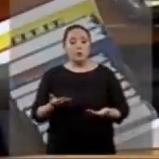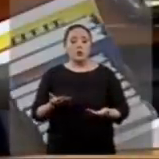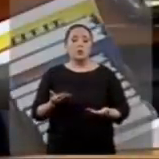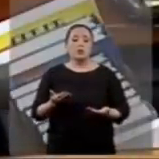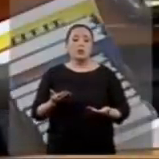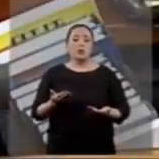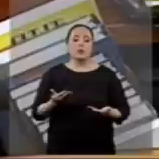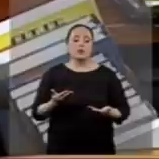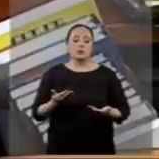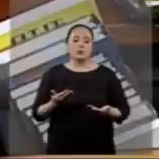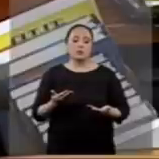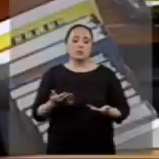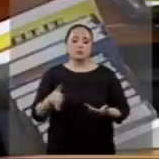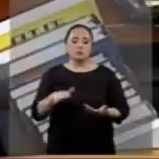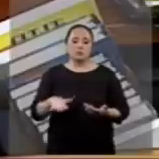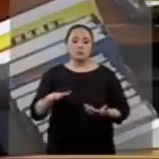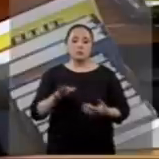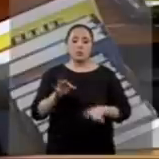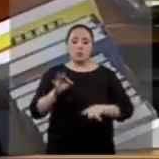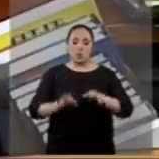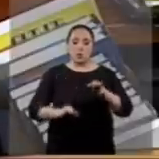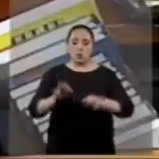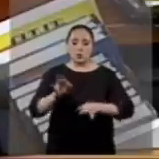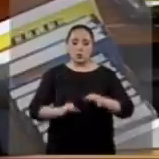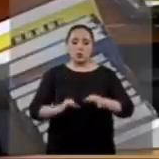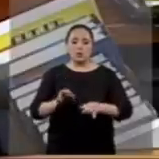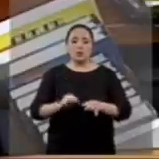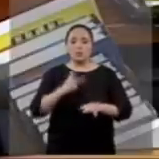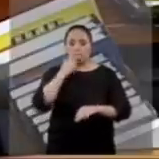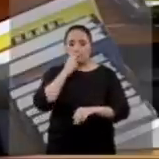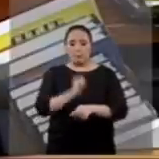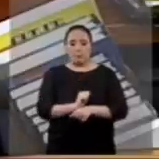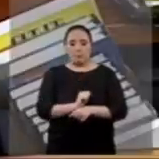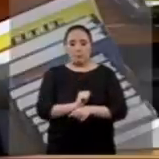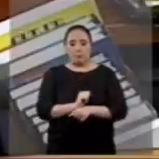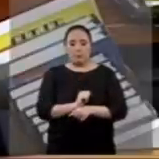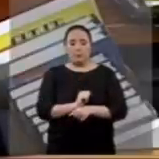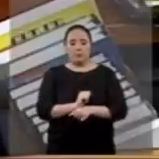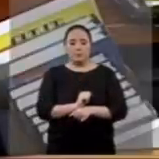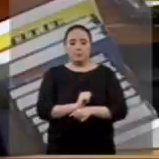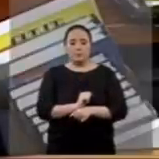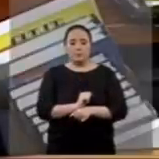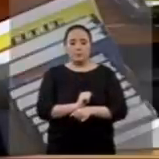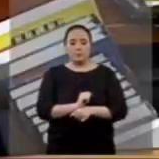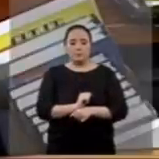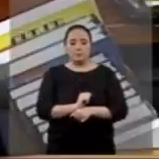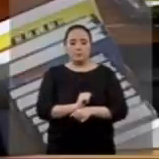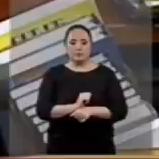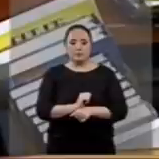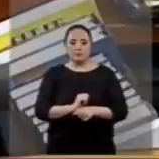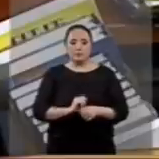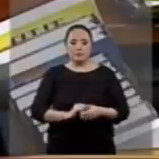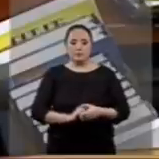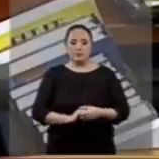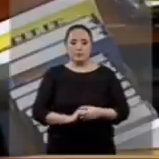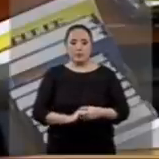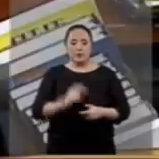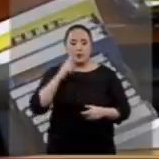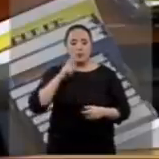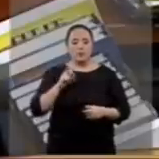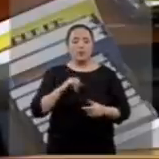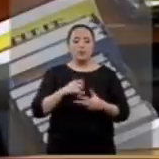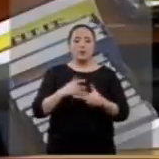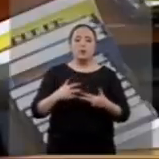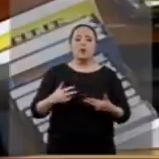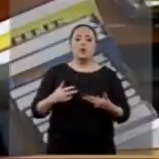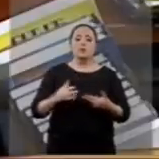de a máquina judiciária estar emperrada, vê-se a formalização de recurso no